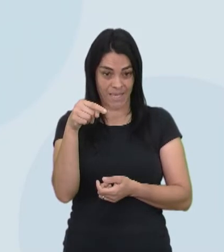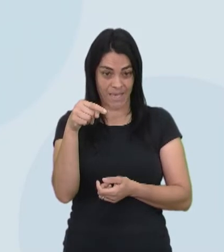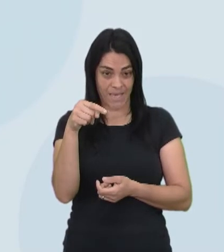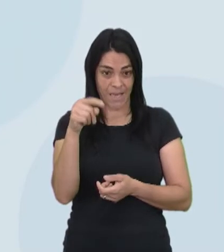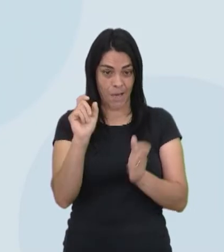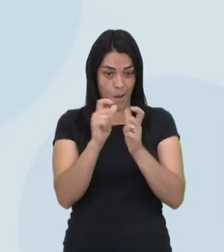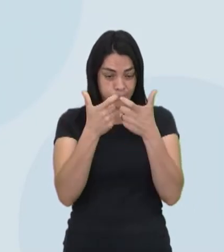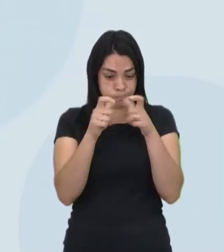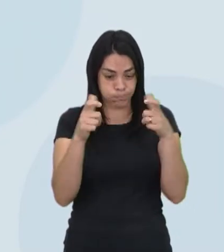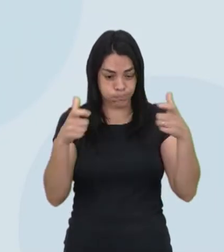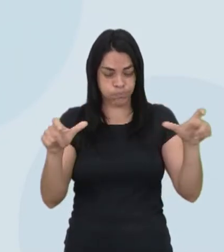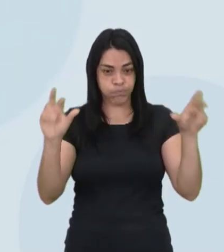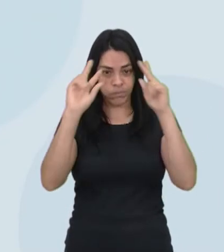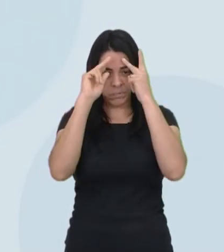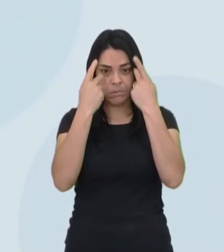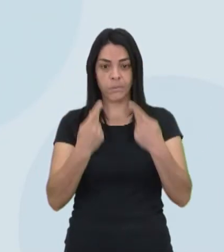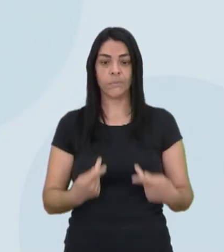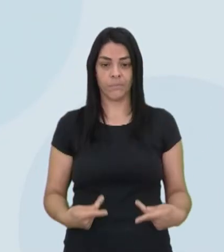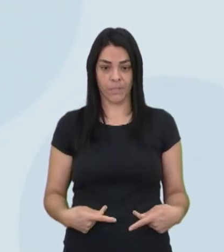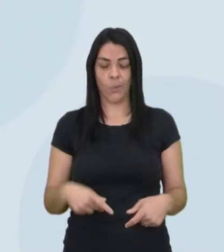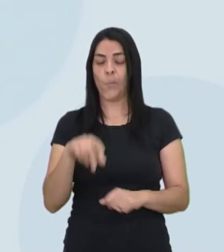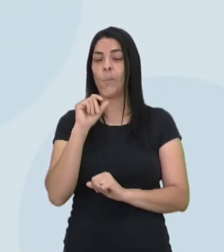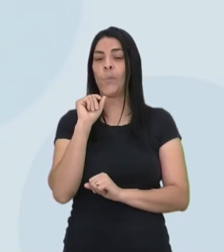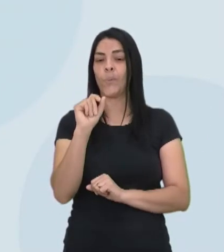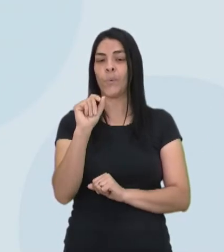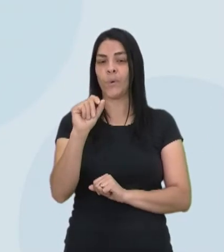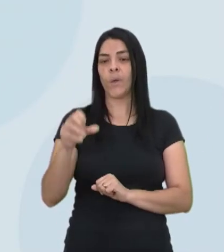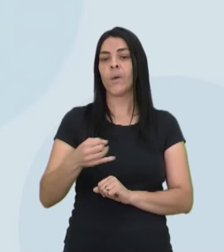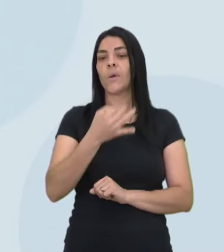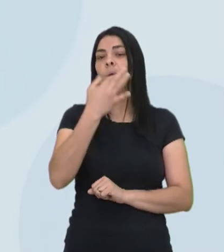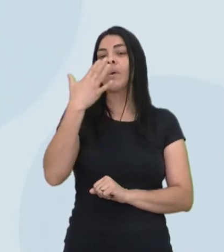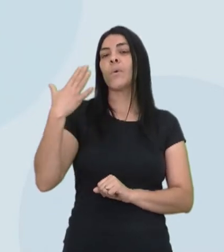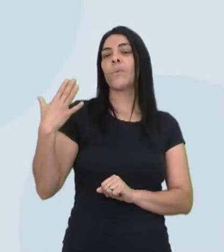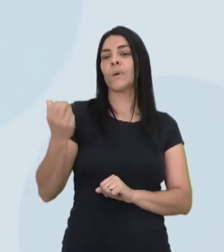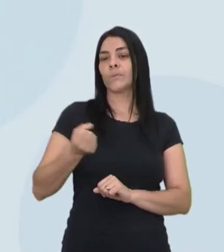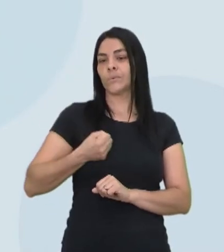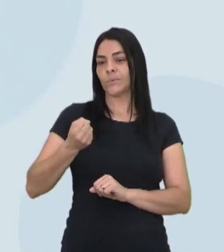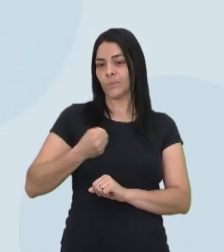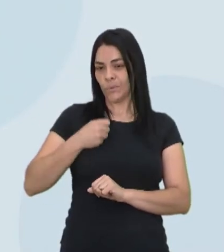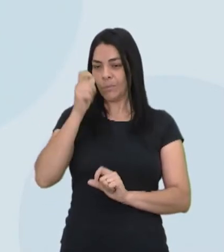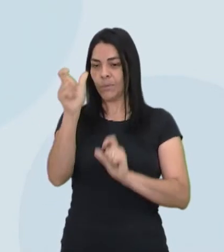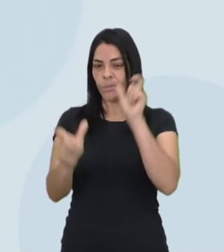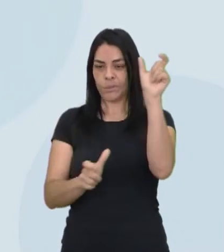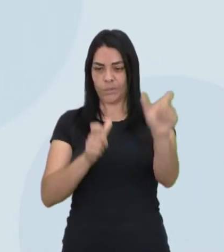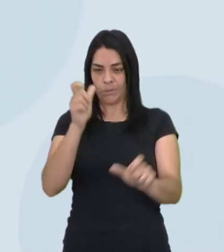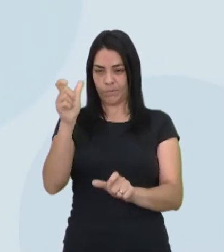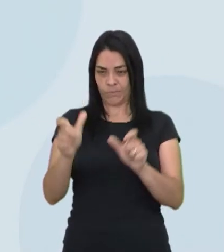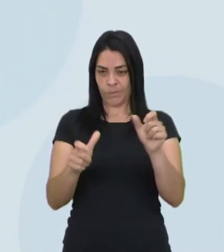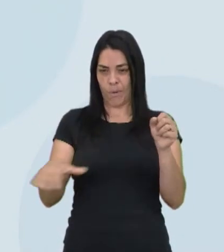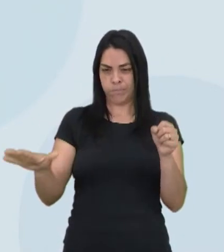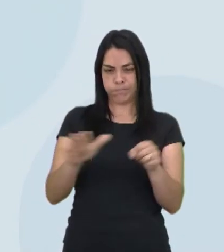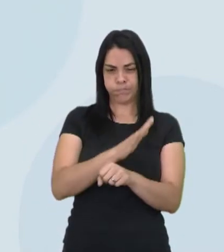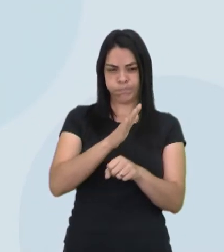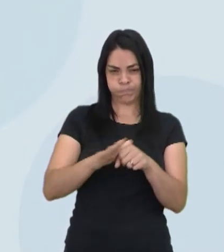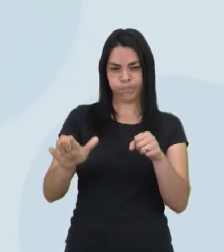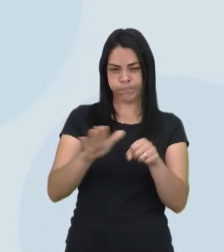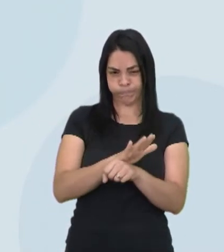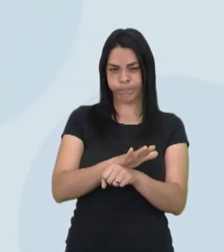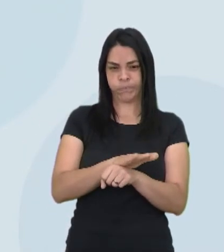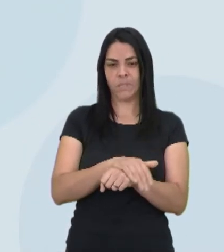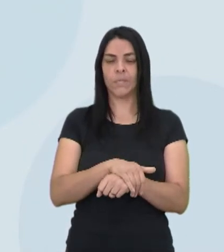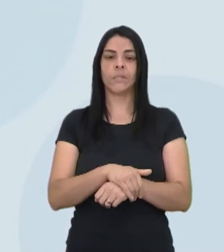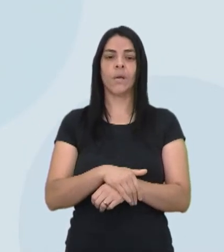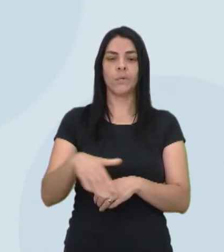né? Então, quando o número de pessoas excede aí a capacidade de carga de